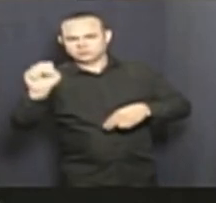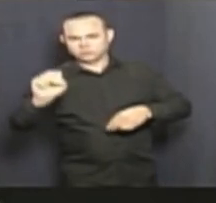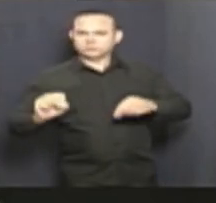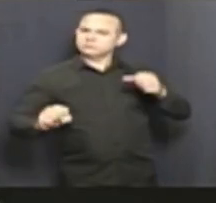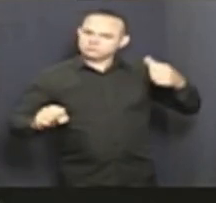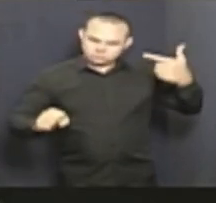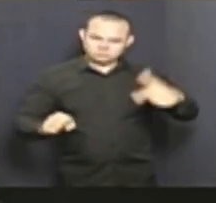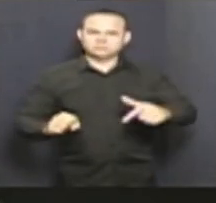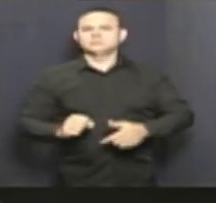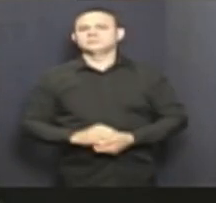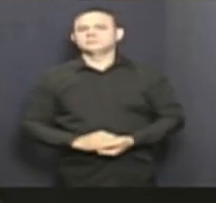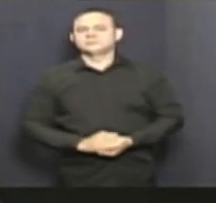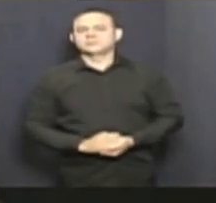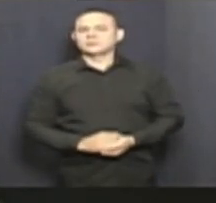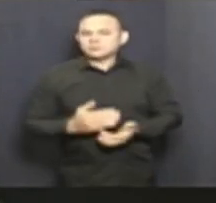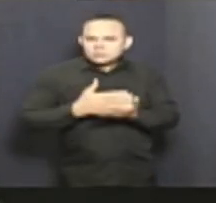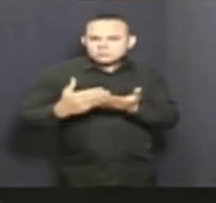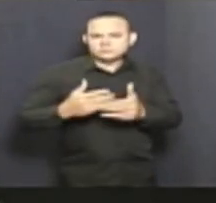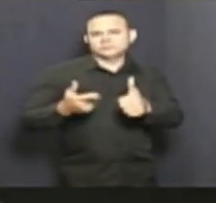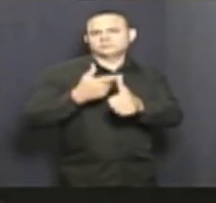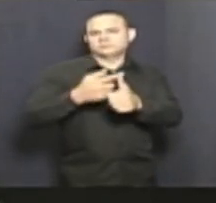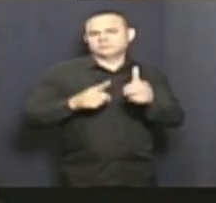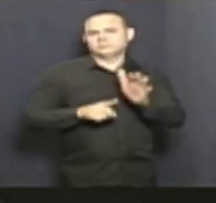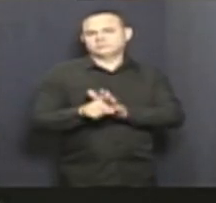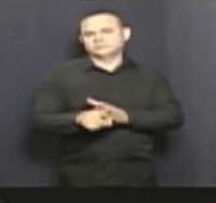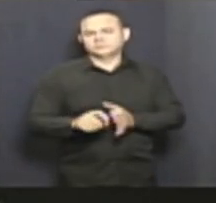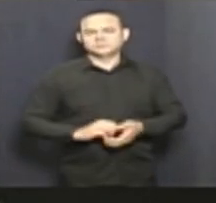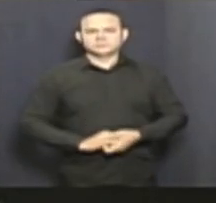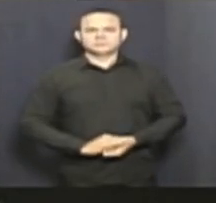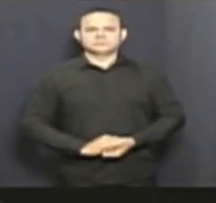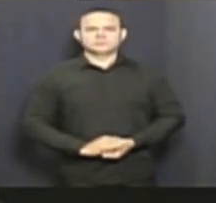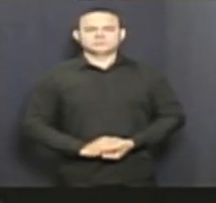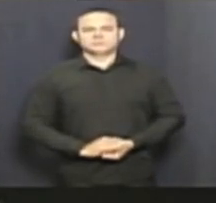bom vamos começar pela primeira pergunta é